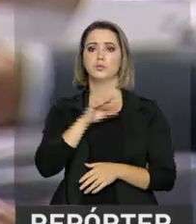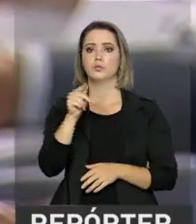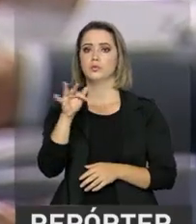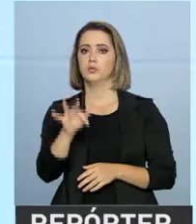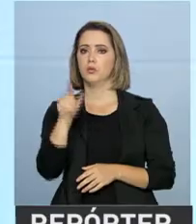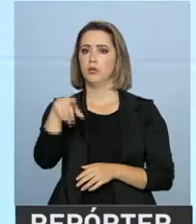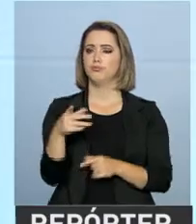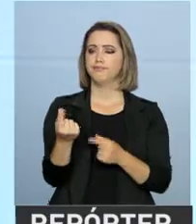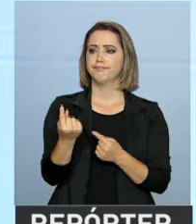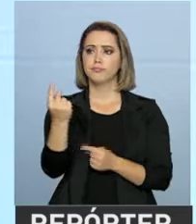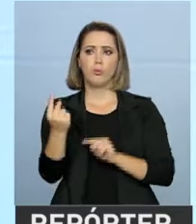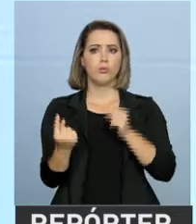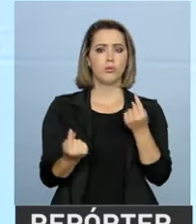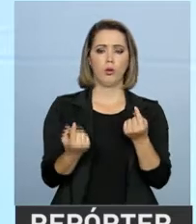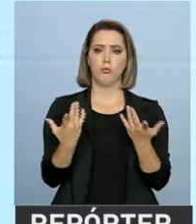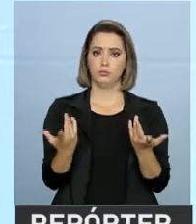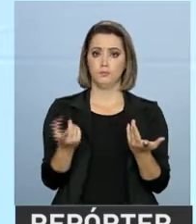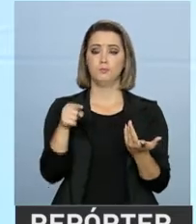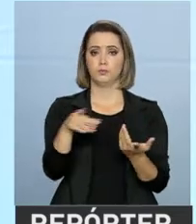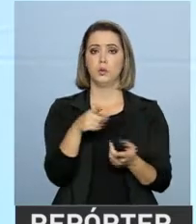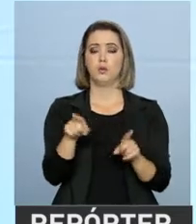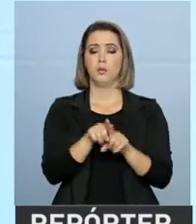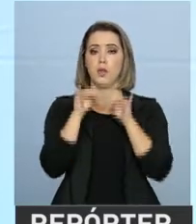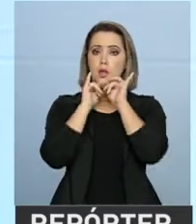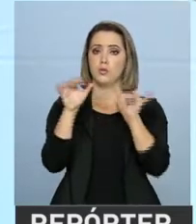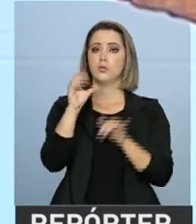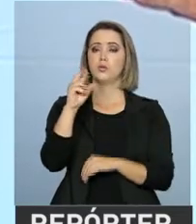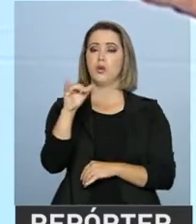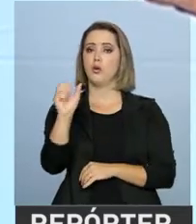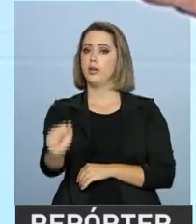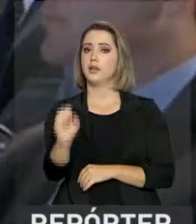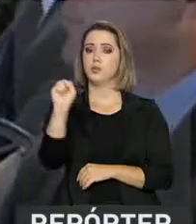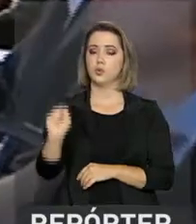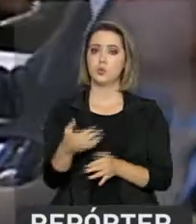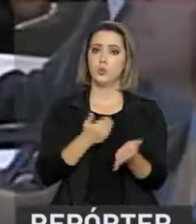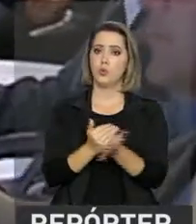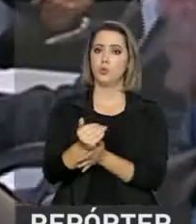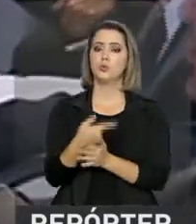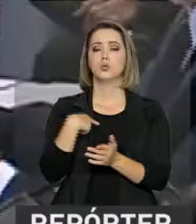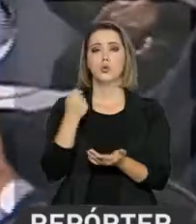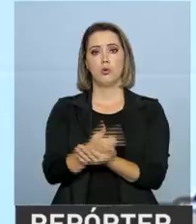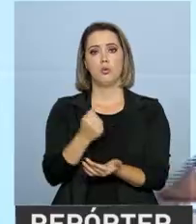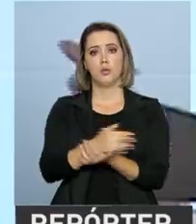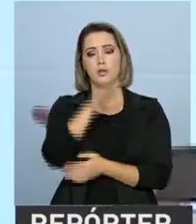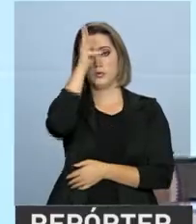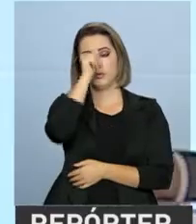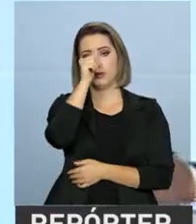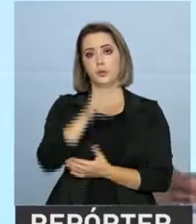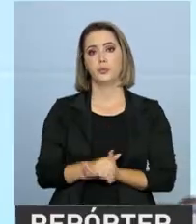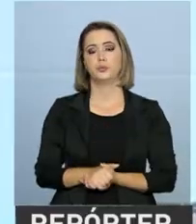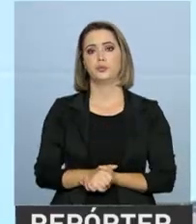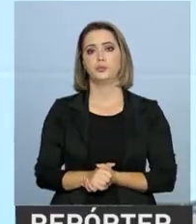são pontuais. O presidente anunciou que a Coreia do Sul decidiu manter as importações de frango brasileiro. Ontem